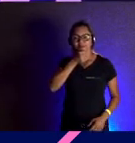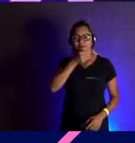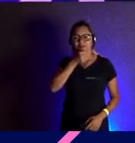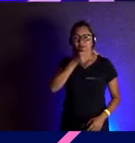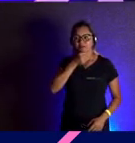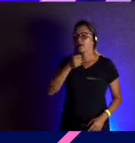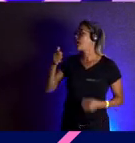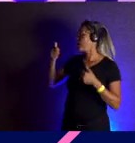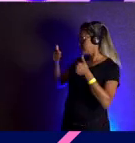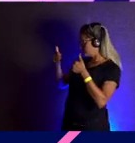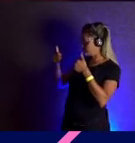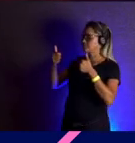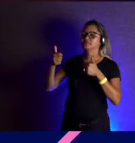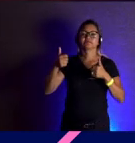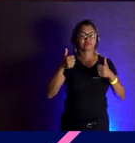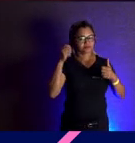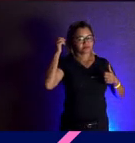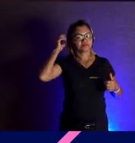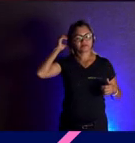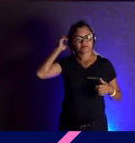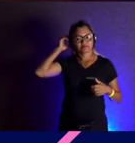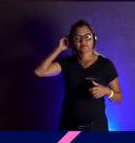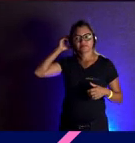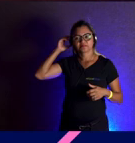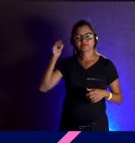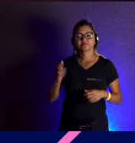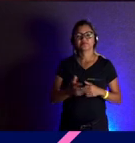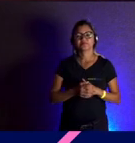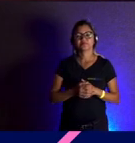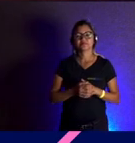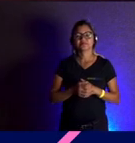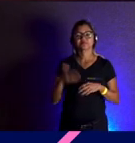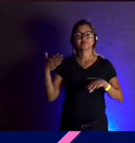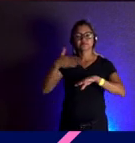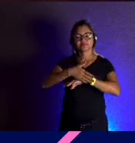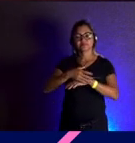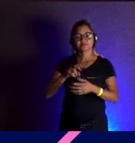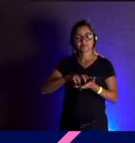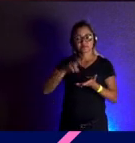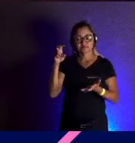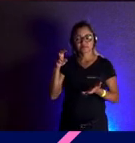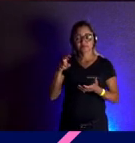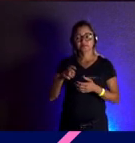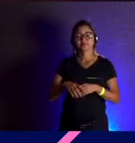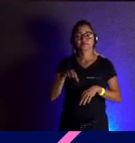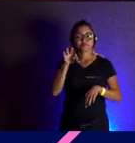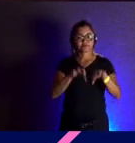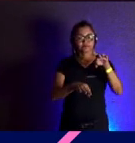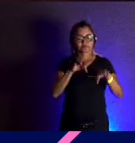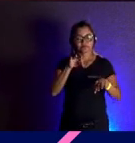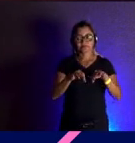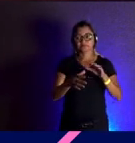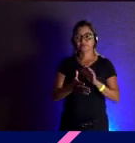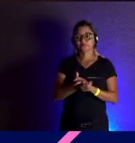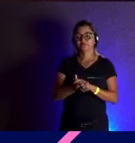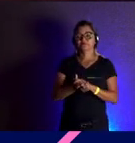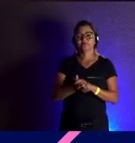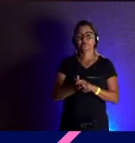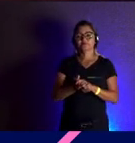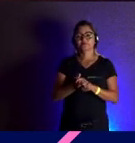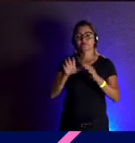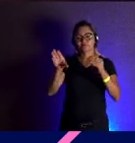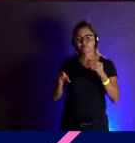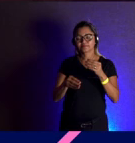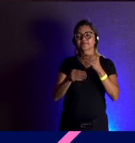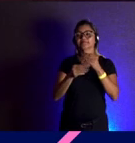e a gente está aqui para isso. Então, como eu disse agora de manhã, então eu vou fazer uma